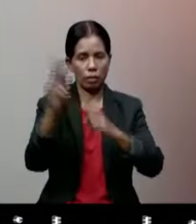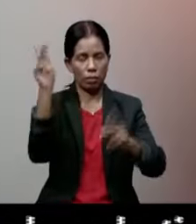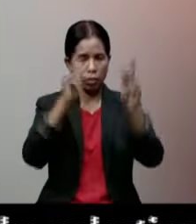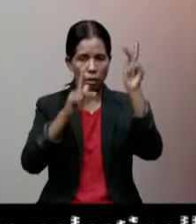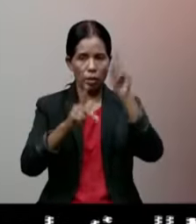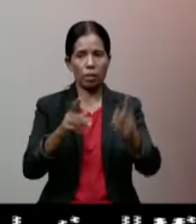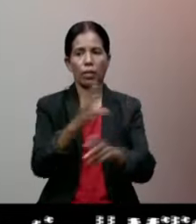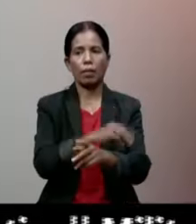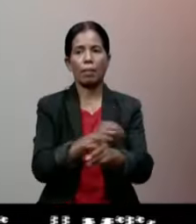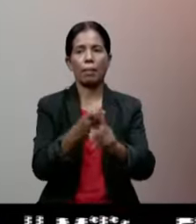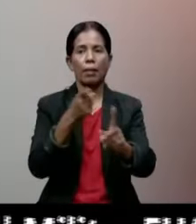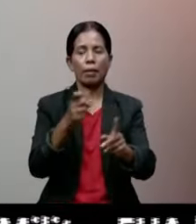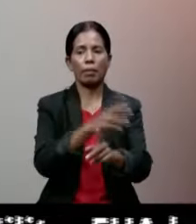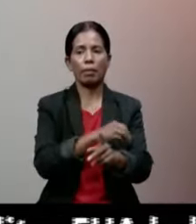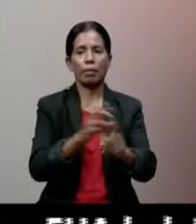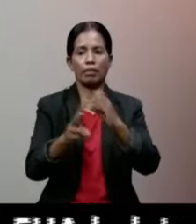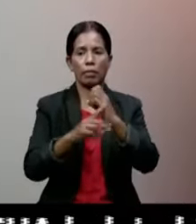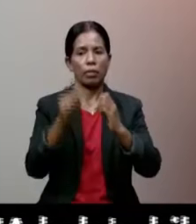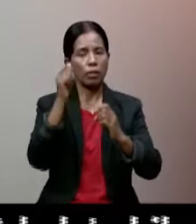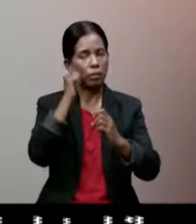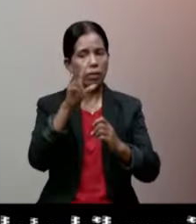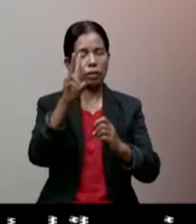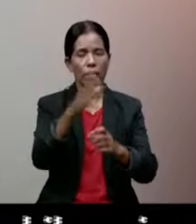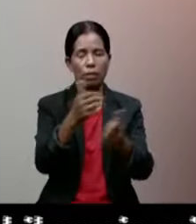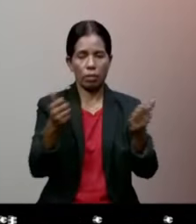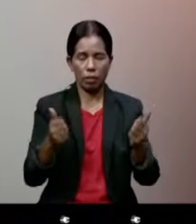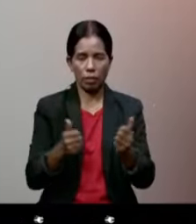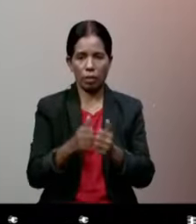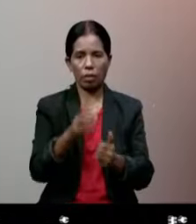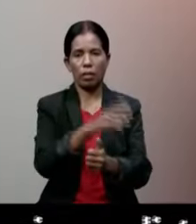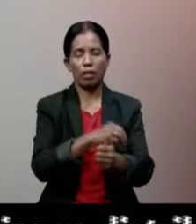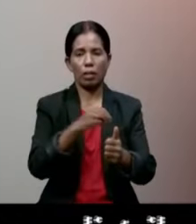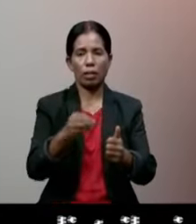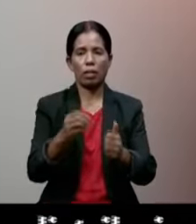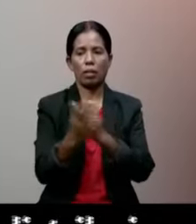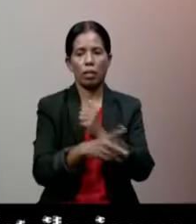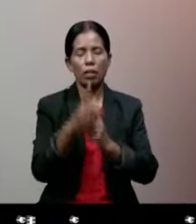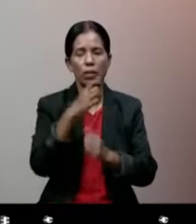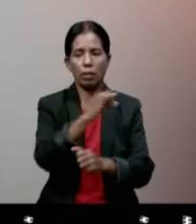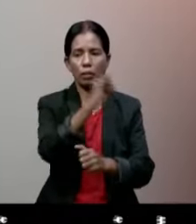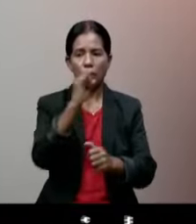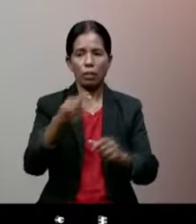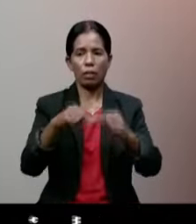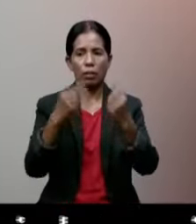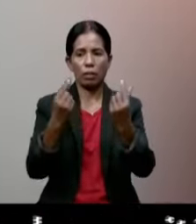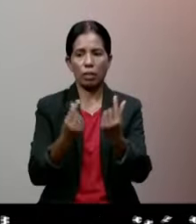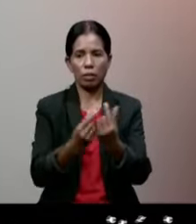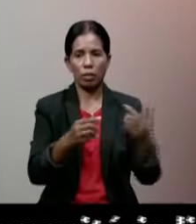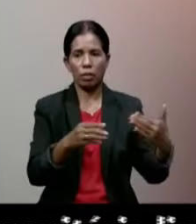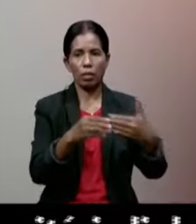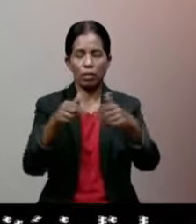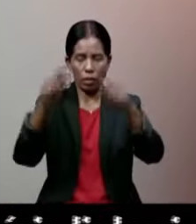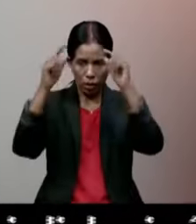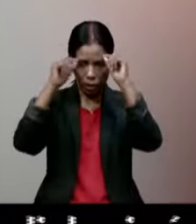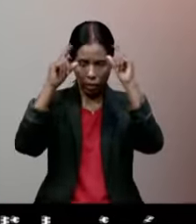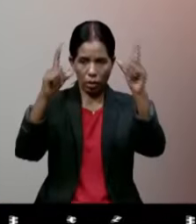online. Afim simu que esse russo vítima feito em rua não é, a autoridade de segurança criminal a operação onde identifica um grupo organizado balun em Timor-Leste